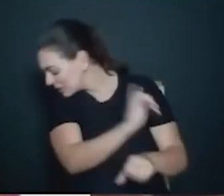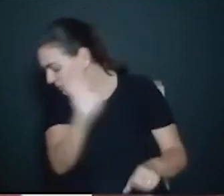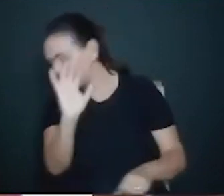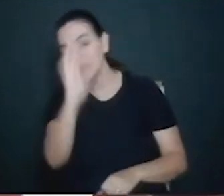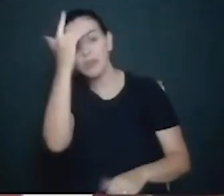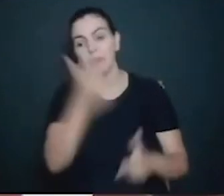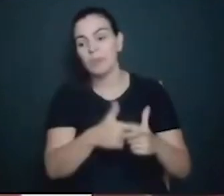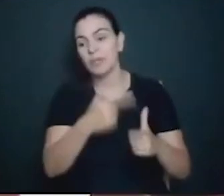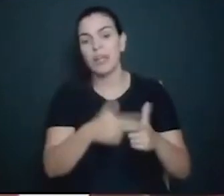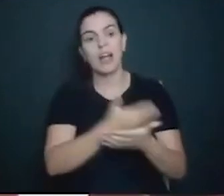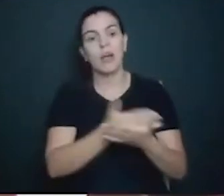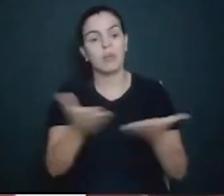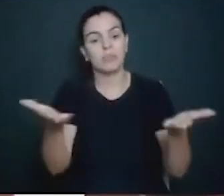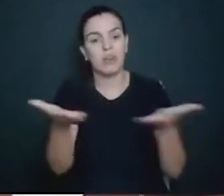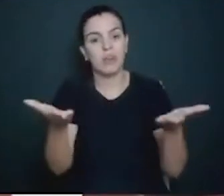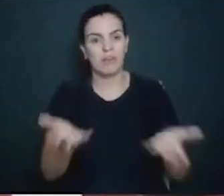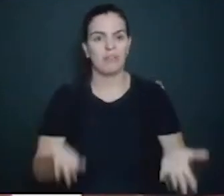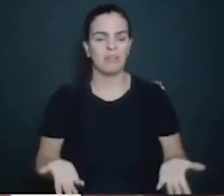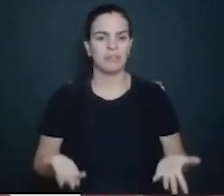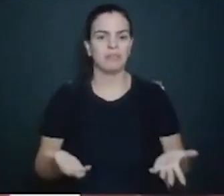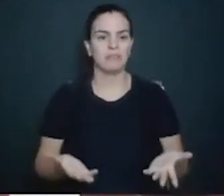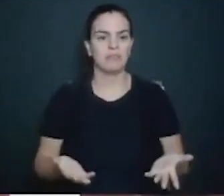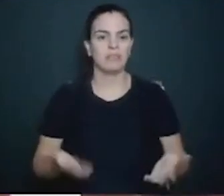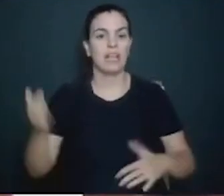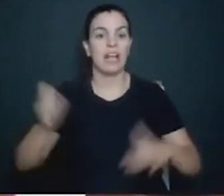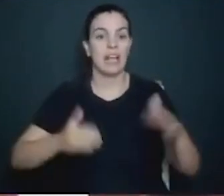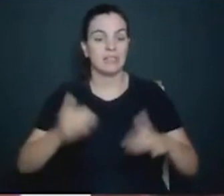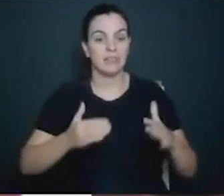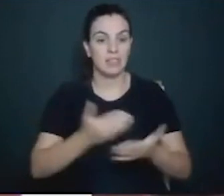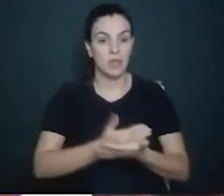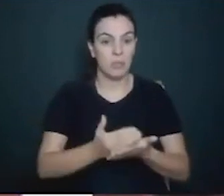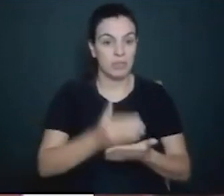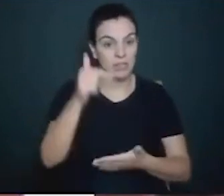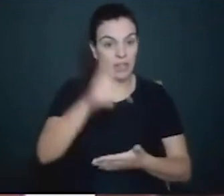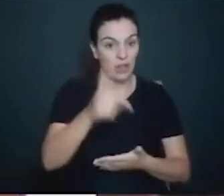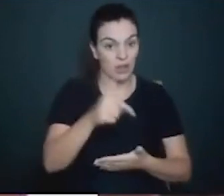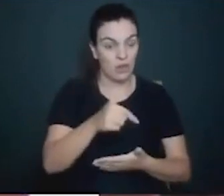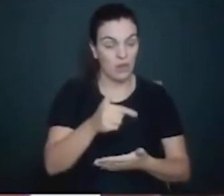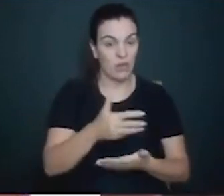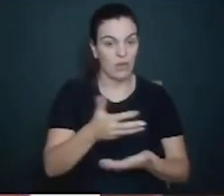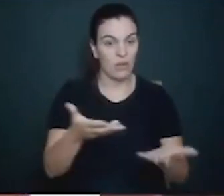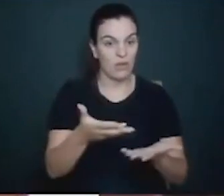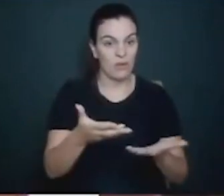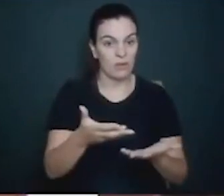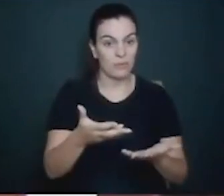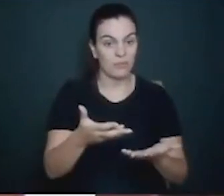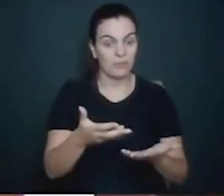desse período. A insuficiência respiratória inicia aqui. Mas eu lembro H1N1... 30 segundos. Obrigada. Eu